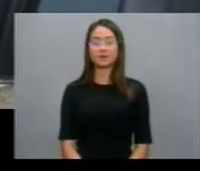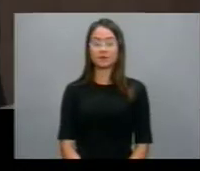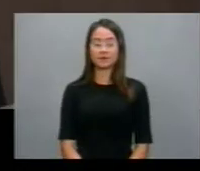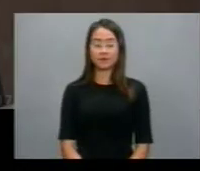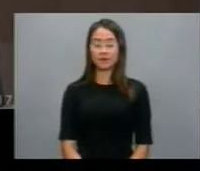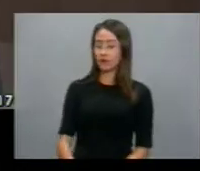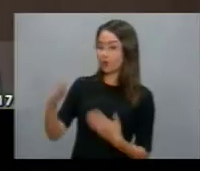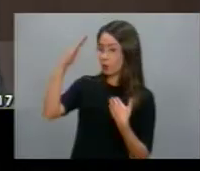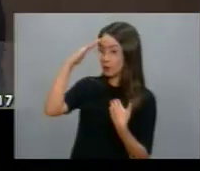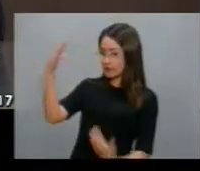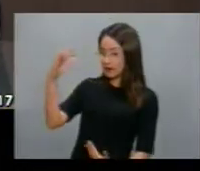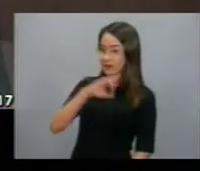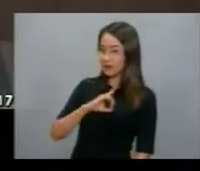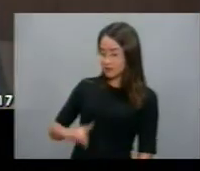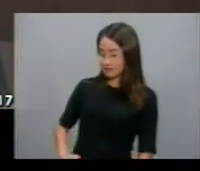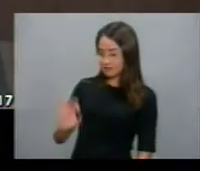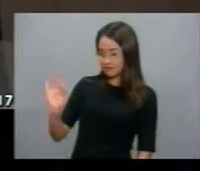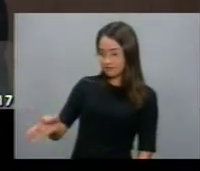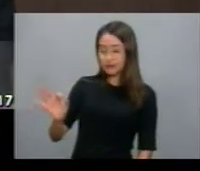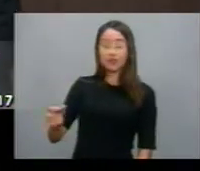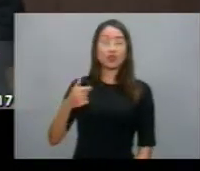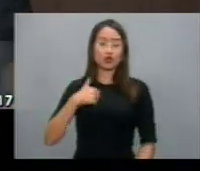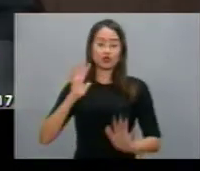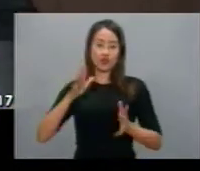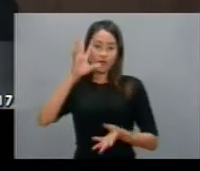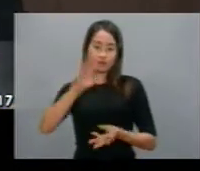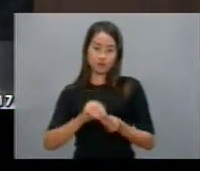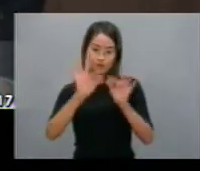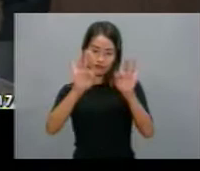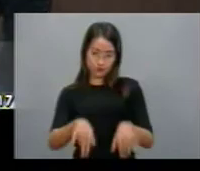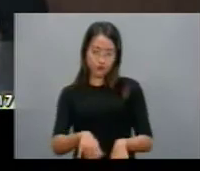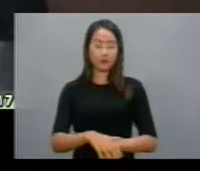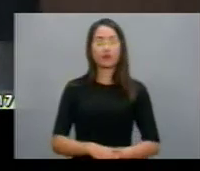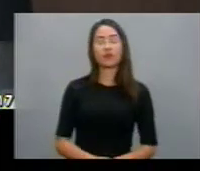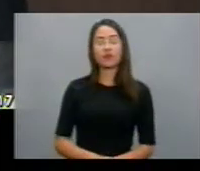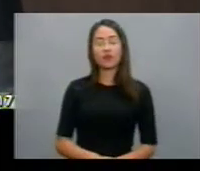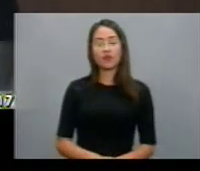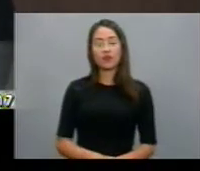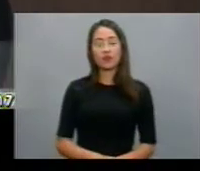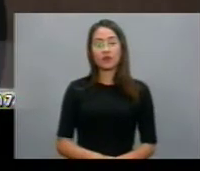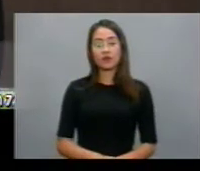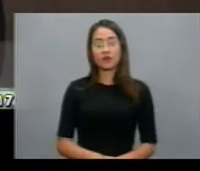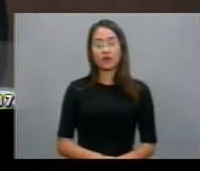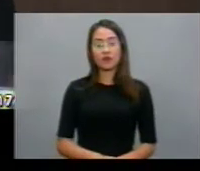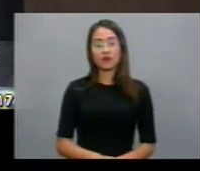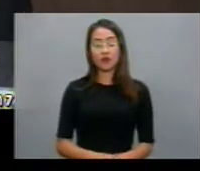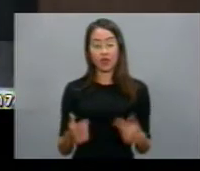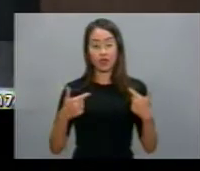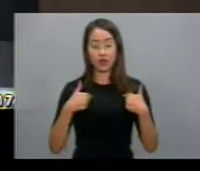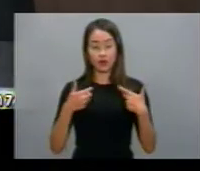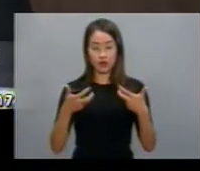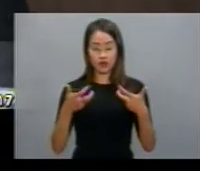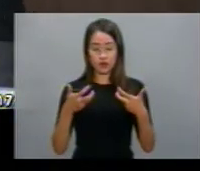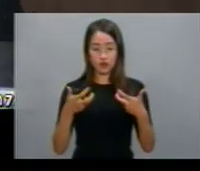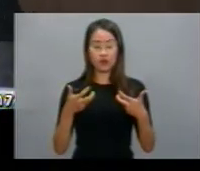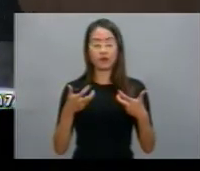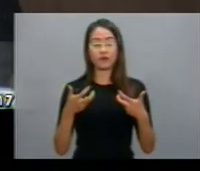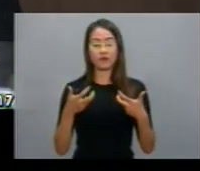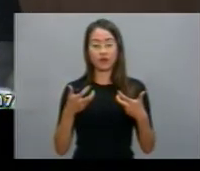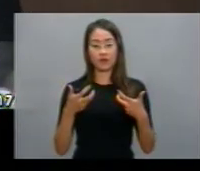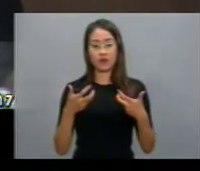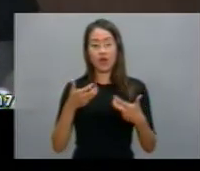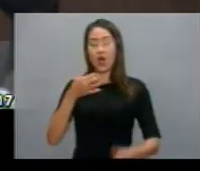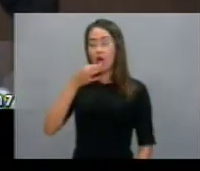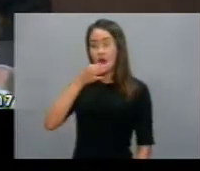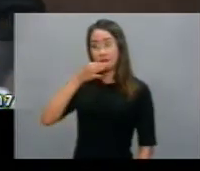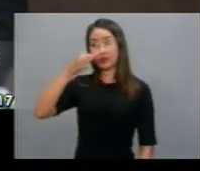deputado. Eu me encaminho ao final e eu queria, portanto, dar algumas